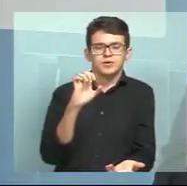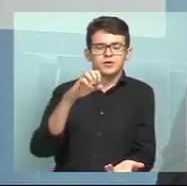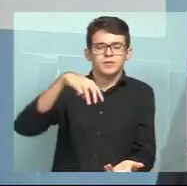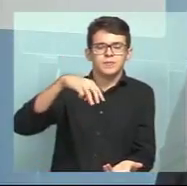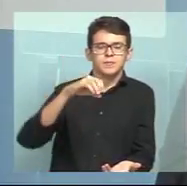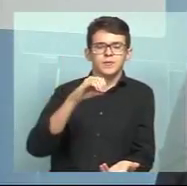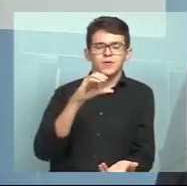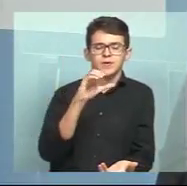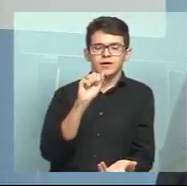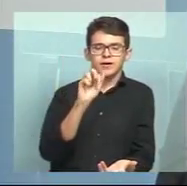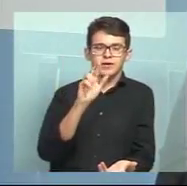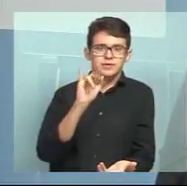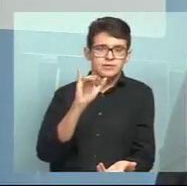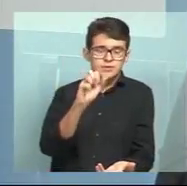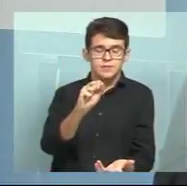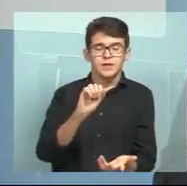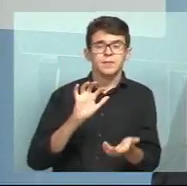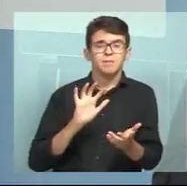é irresponsável,